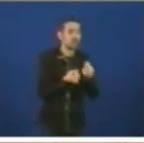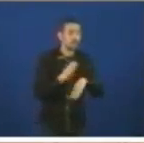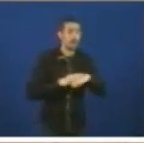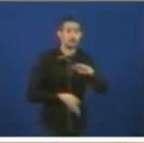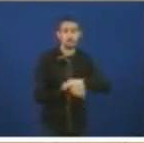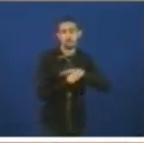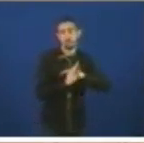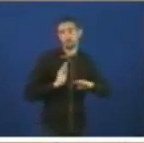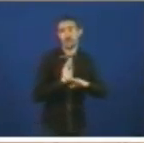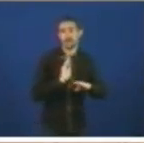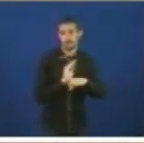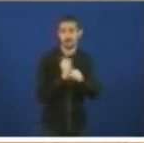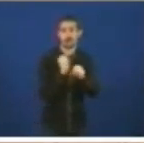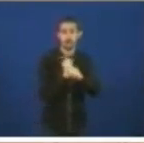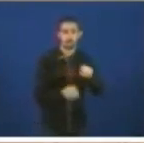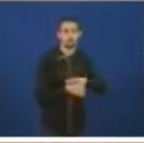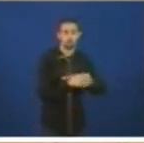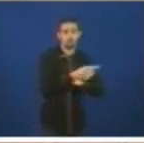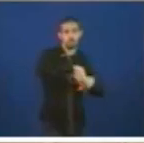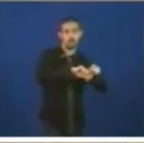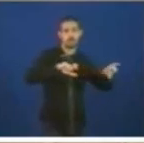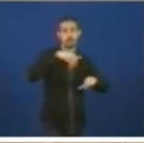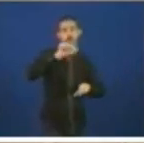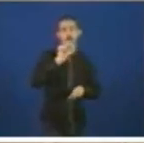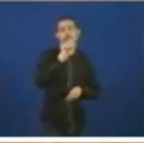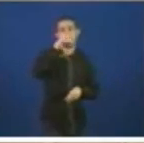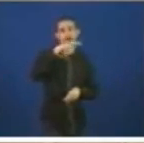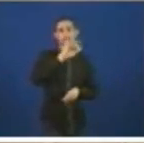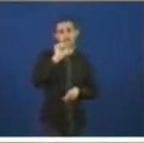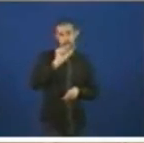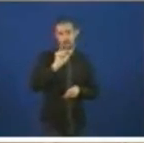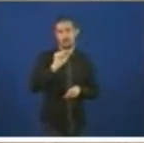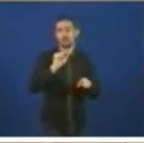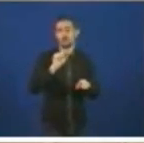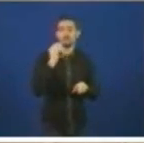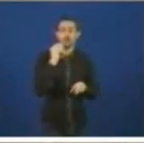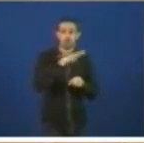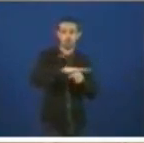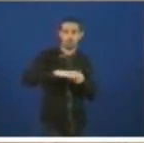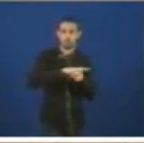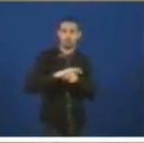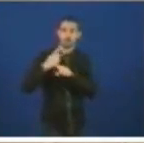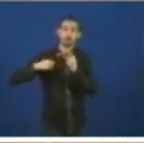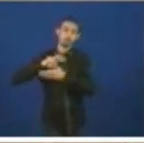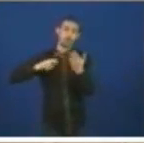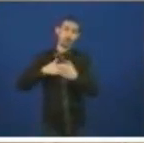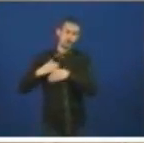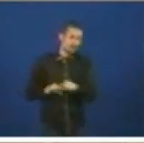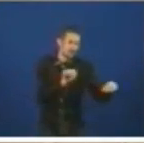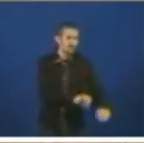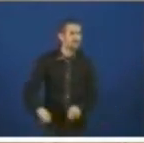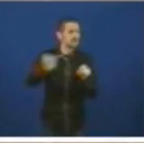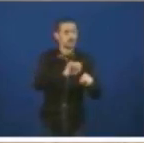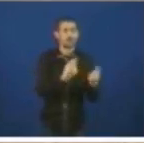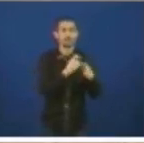en Ferrol usted fala de que flotante para lograr o asunto está defender desde o primer momento a necesidade de